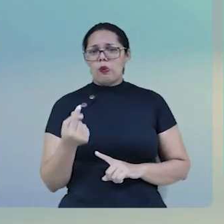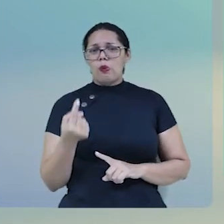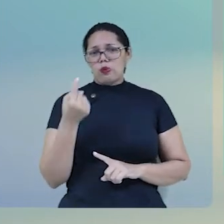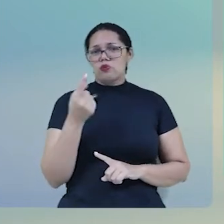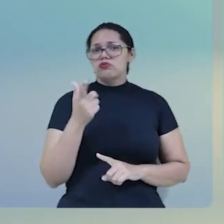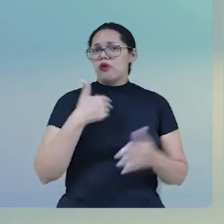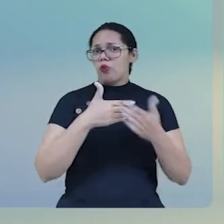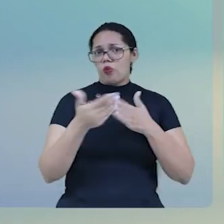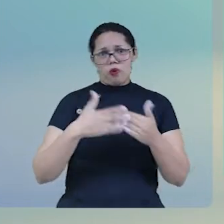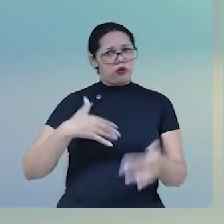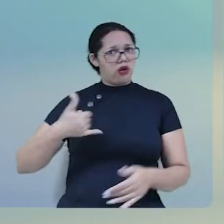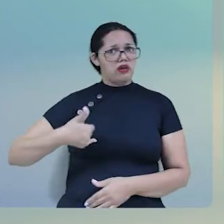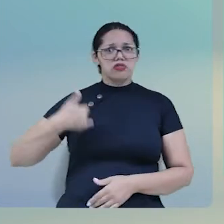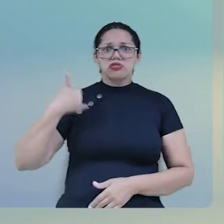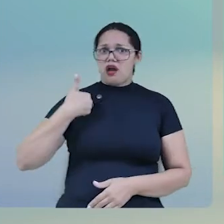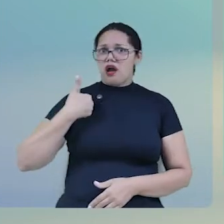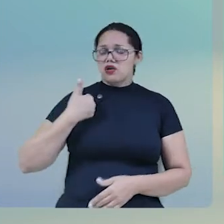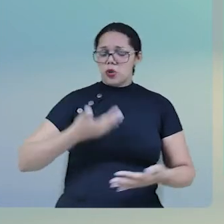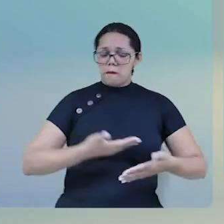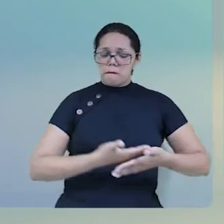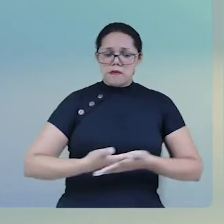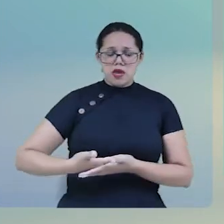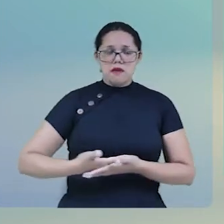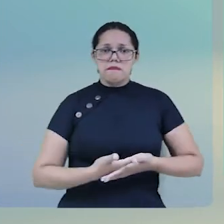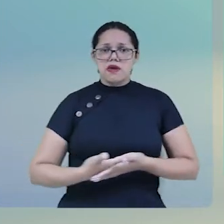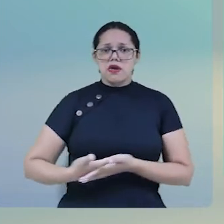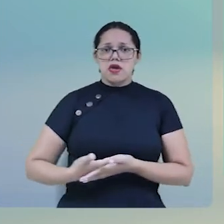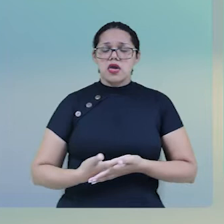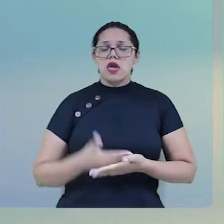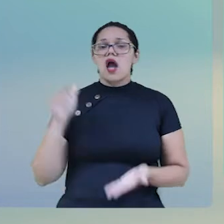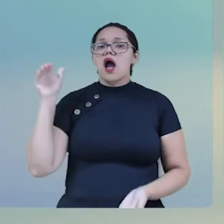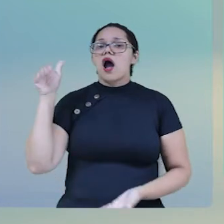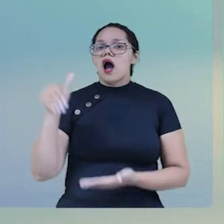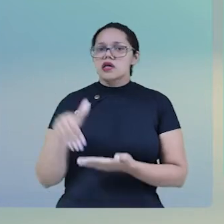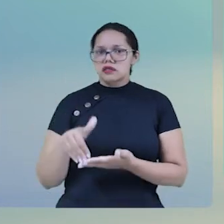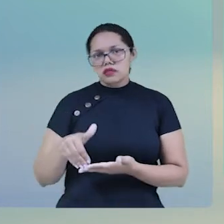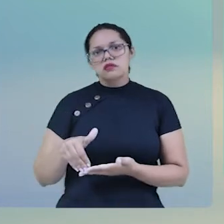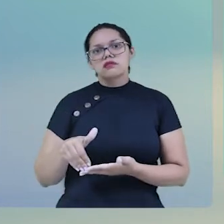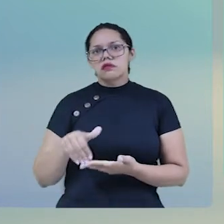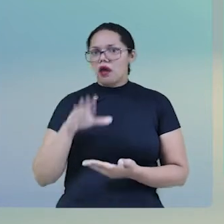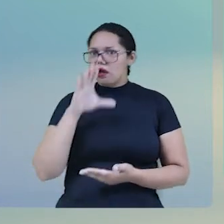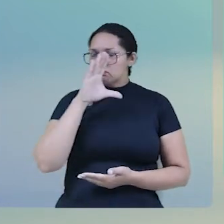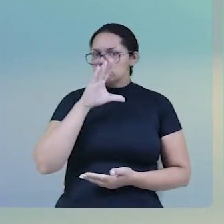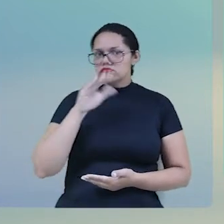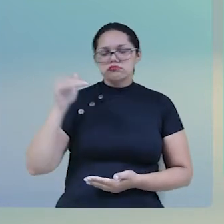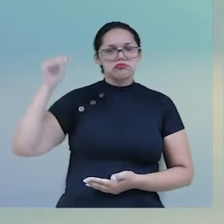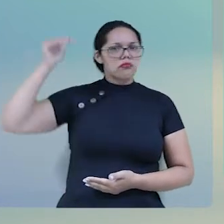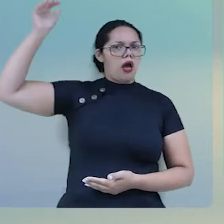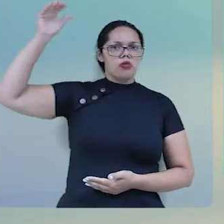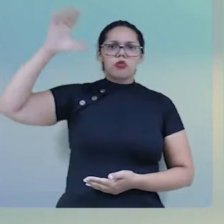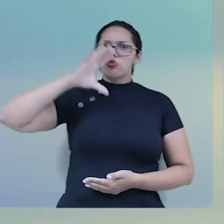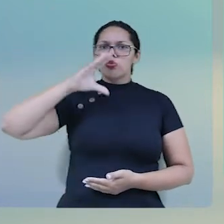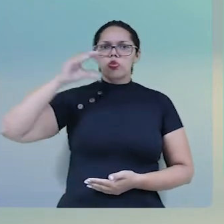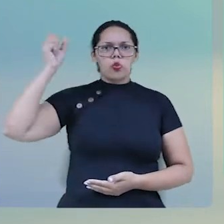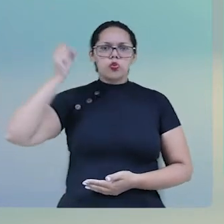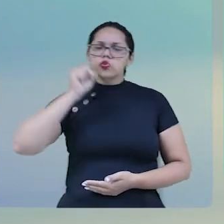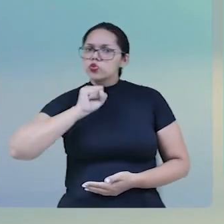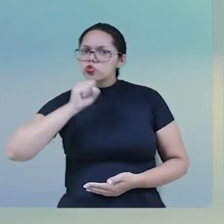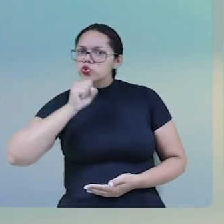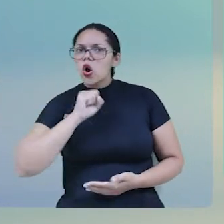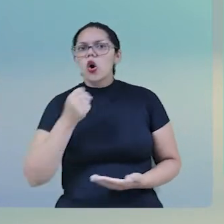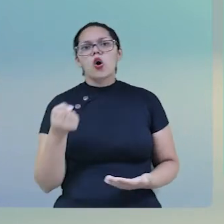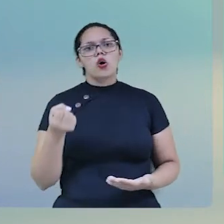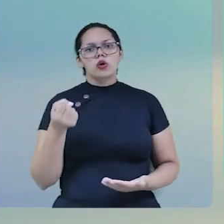acomete qualquer faixa etária, desde o recém-nascido até o indivíduo idoso. E eu